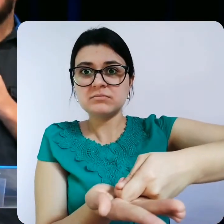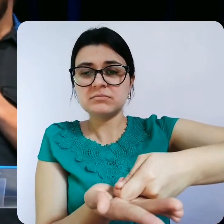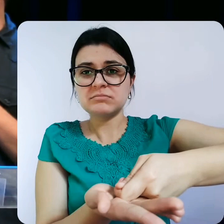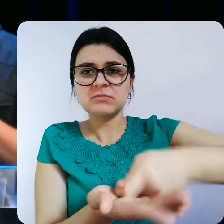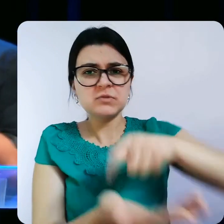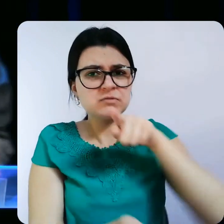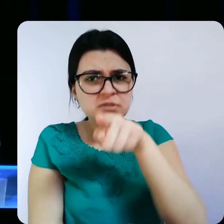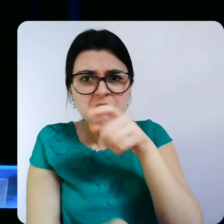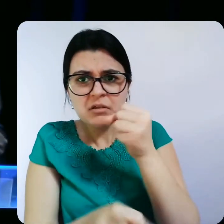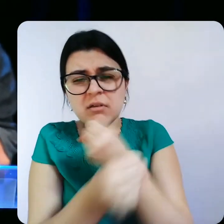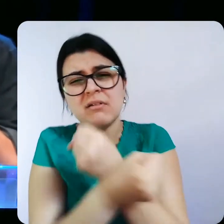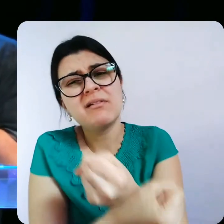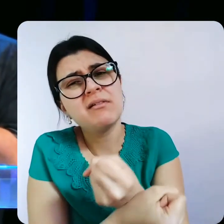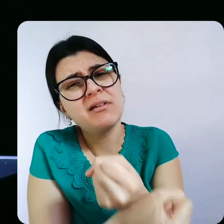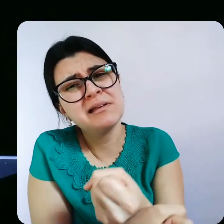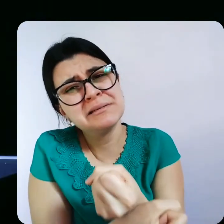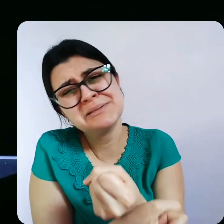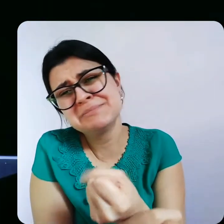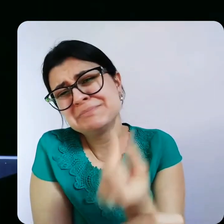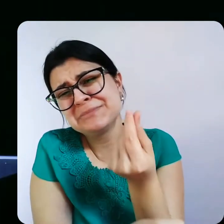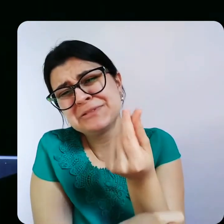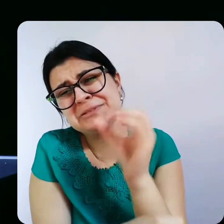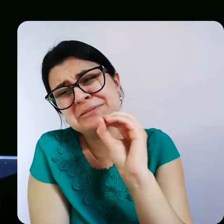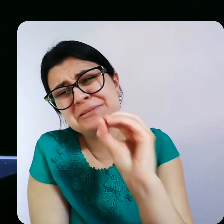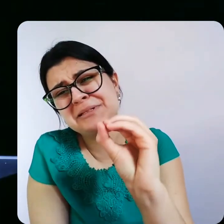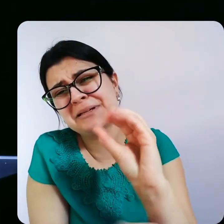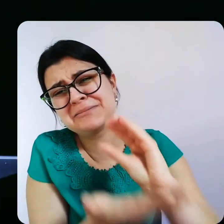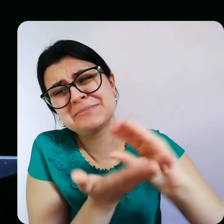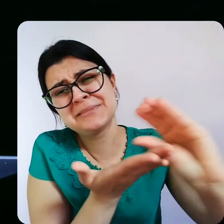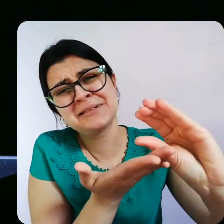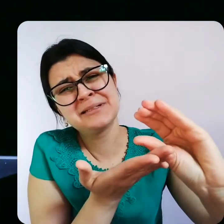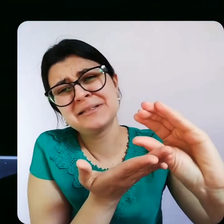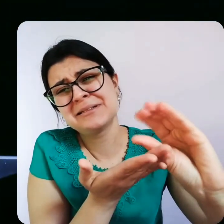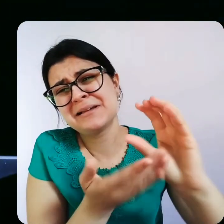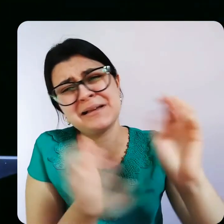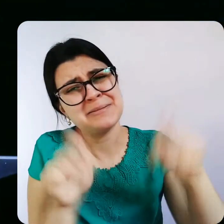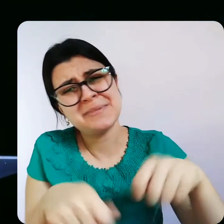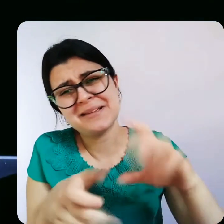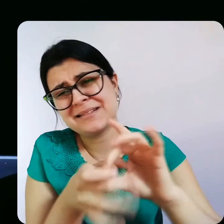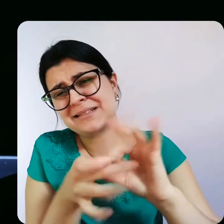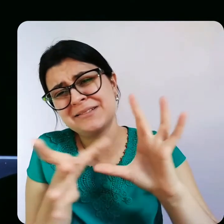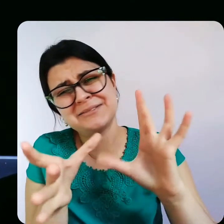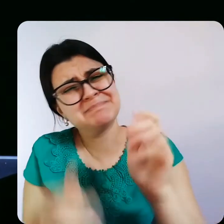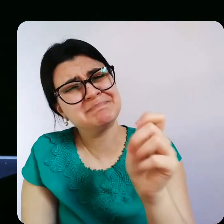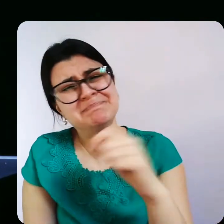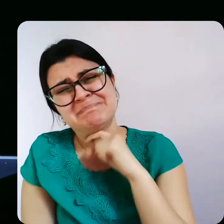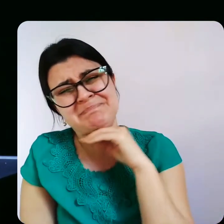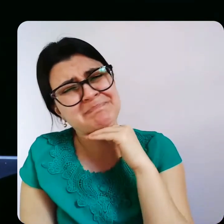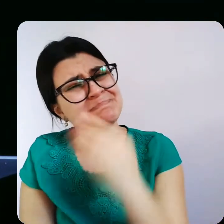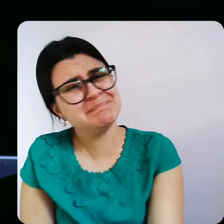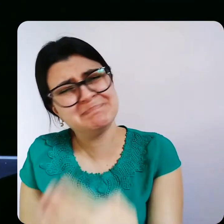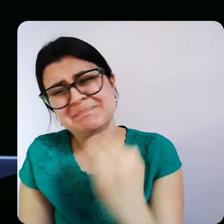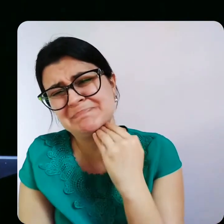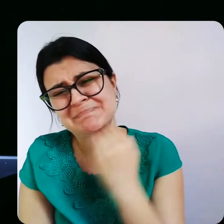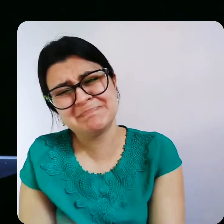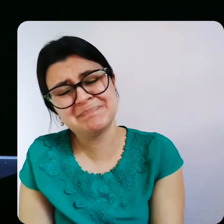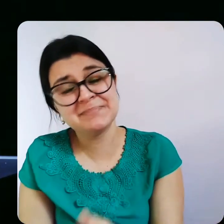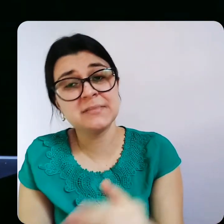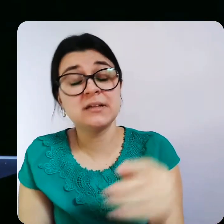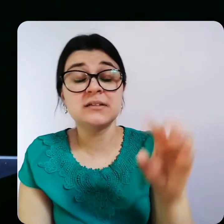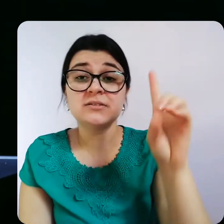se Ele chegasse no mercado de escravos e dissesse para o nosso dono, e o nosso dono era os princípios elementares deste mundo, ou o nosso dono era a